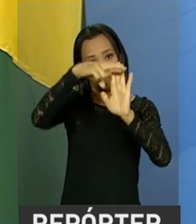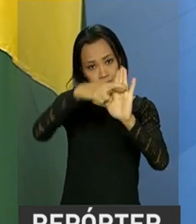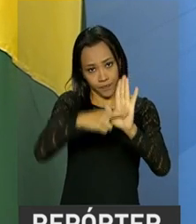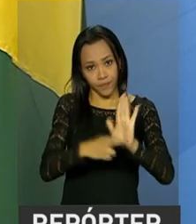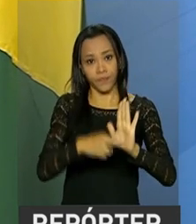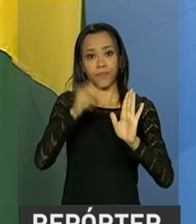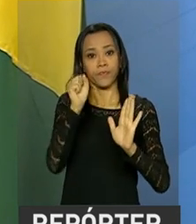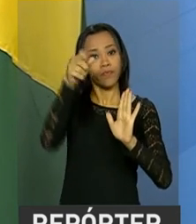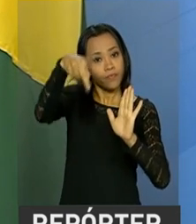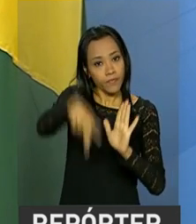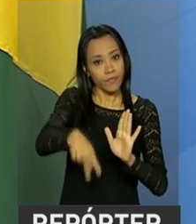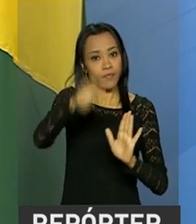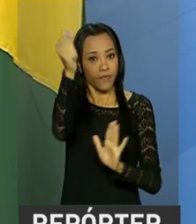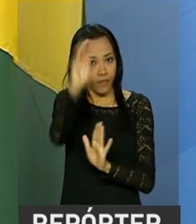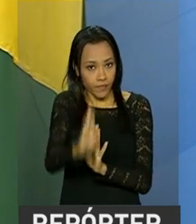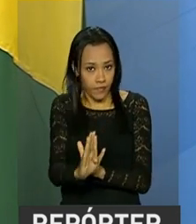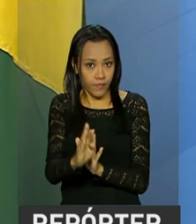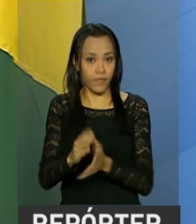previdenciário no Brasil.